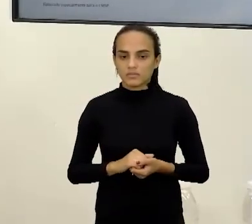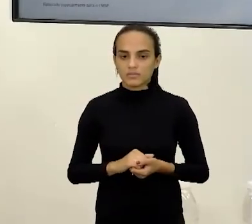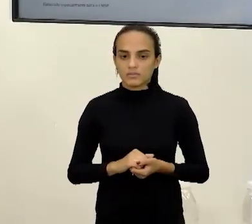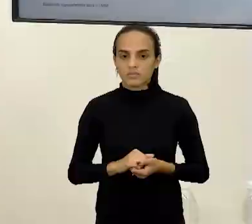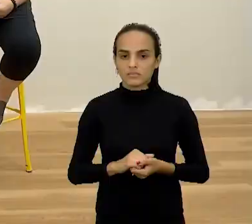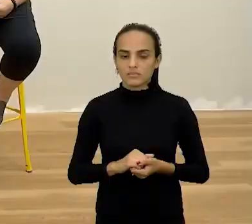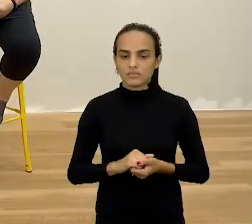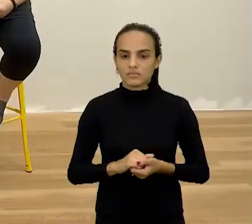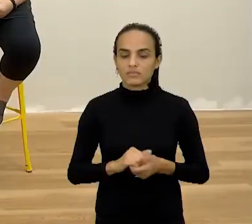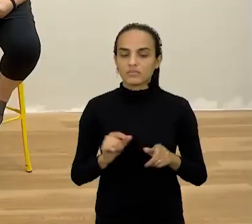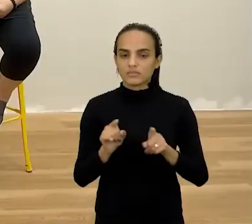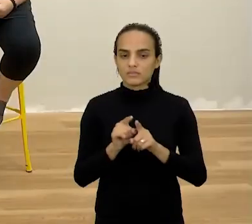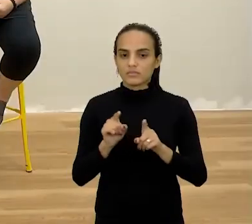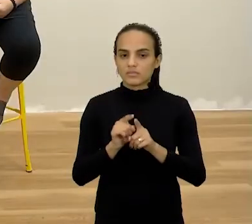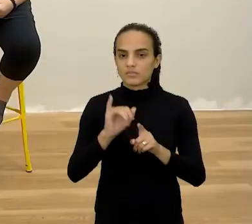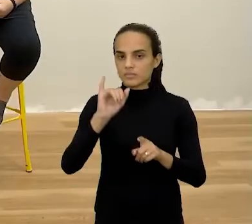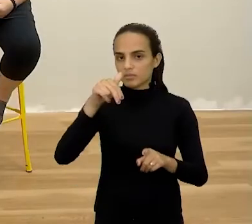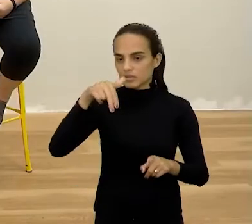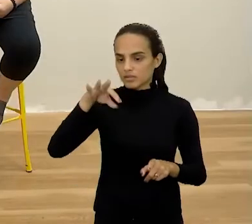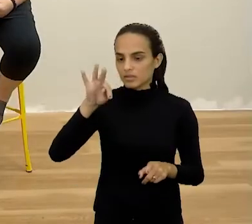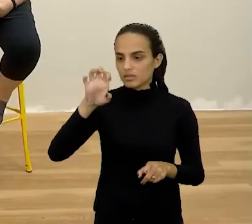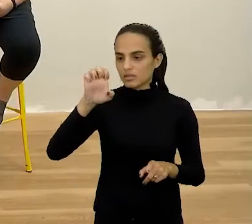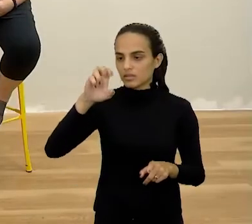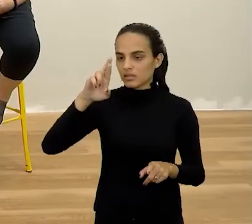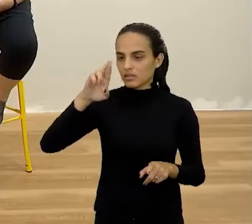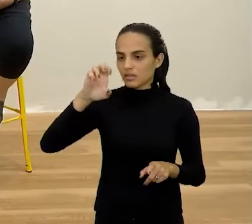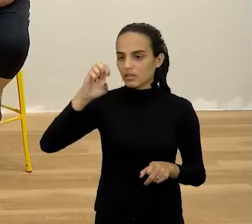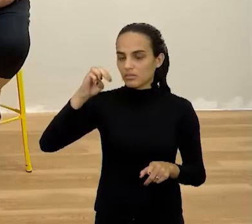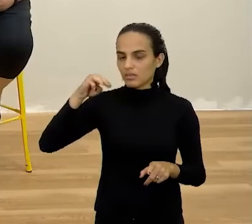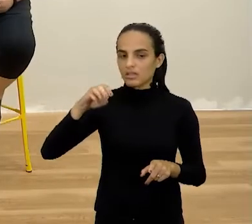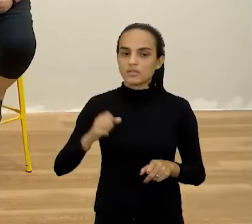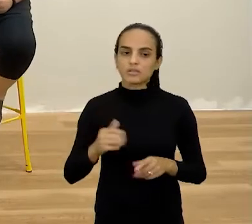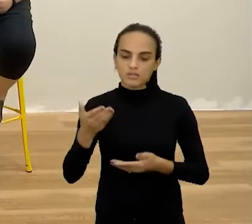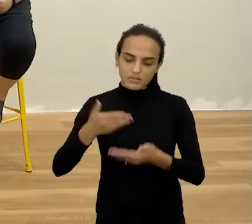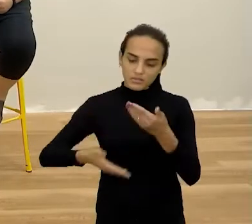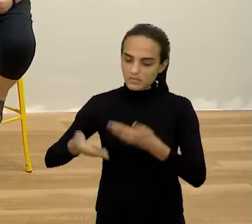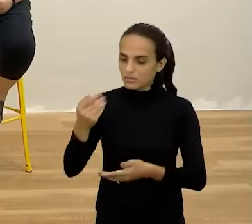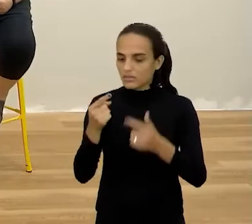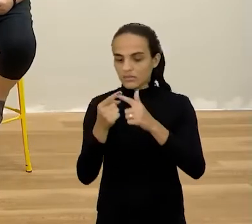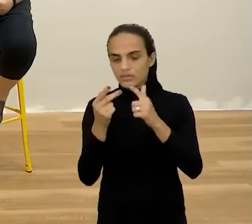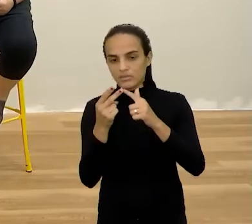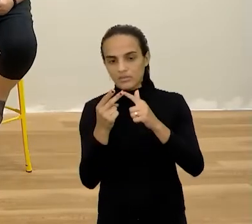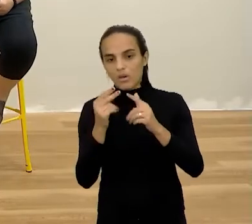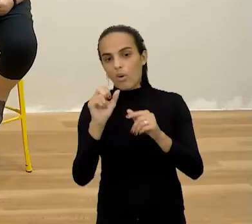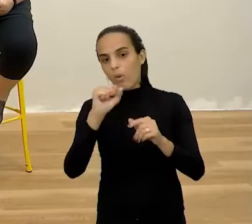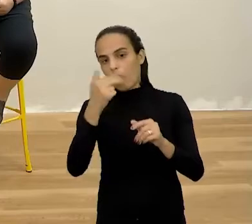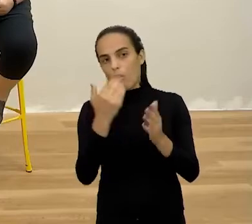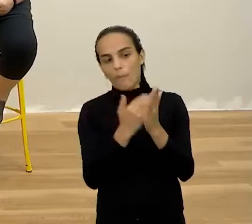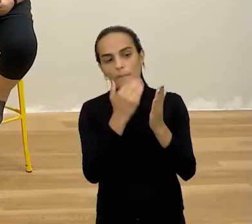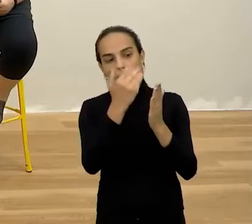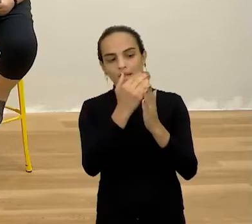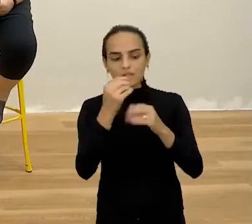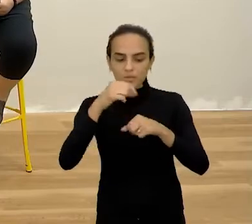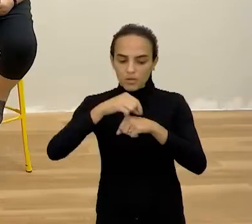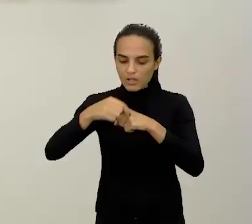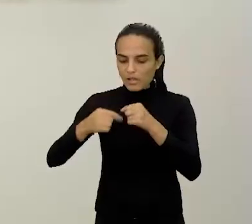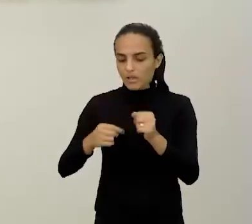as denominadas intermoleculares. Se trata de interação entre 2 ou mais moléculas iguais ou